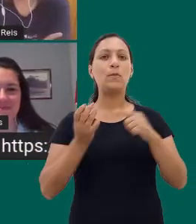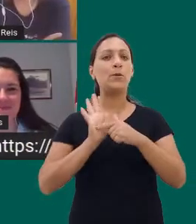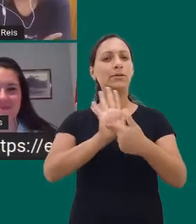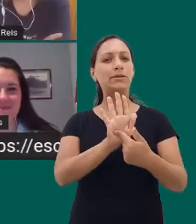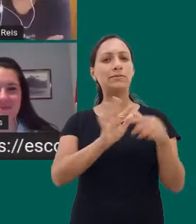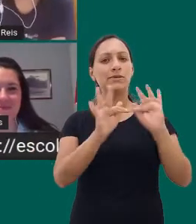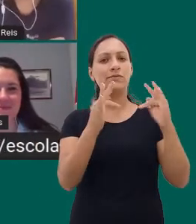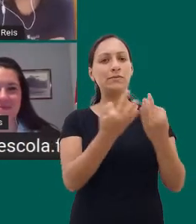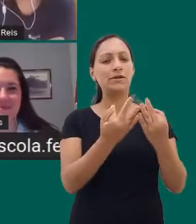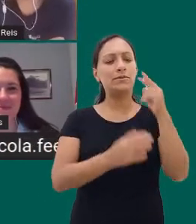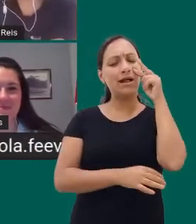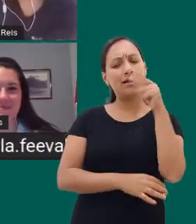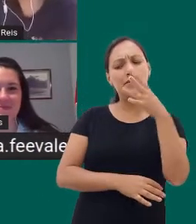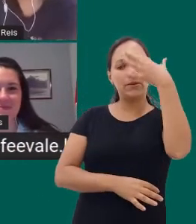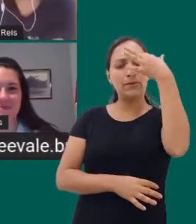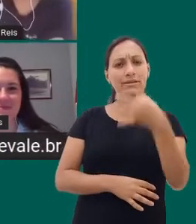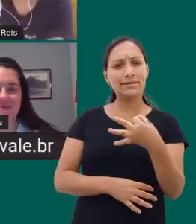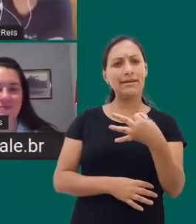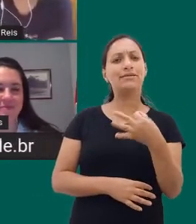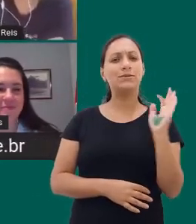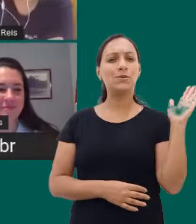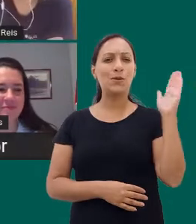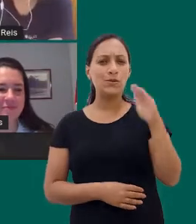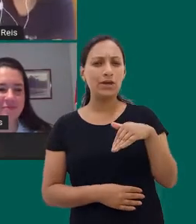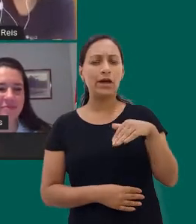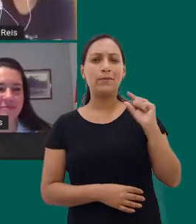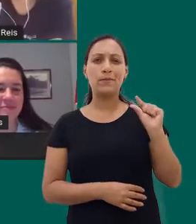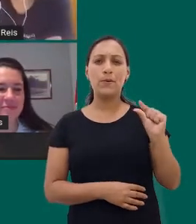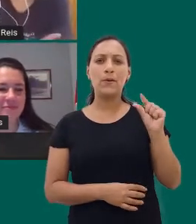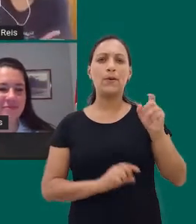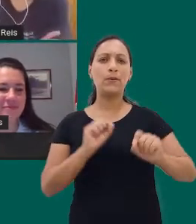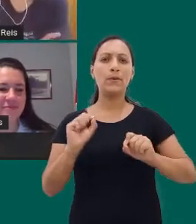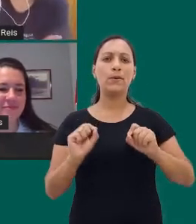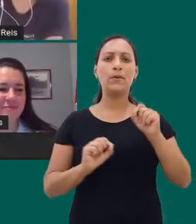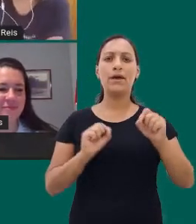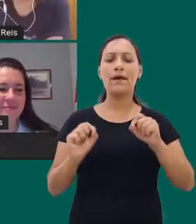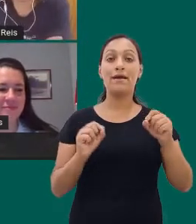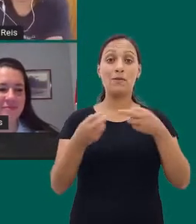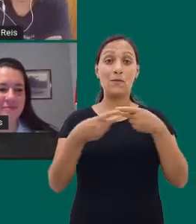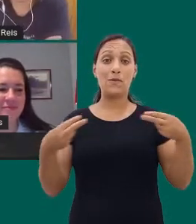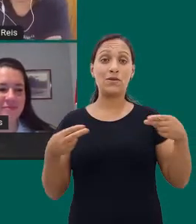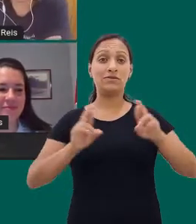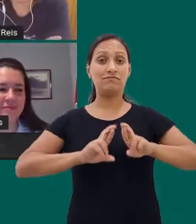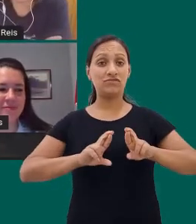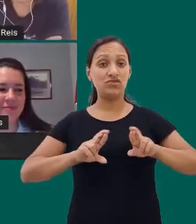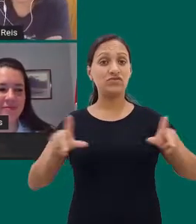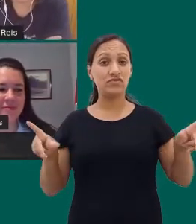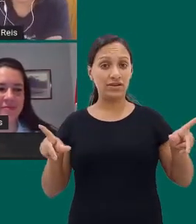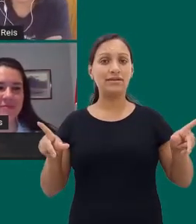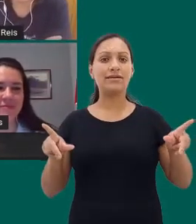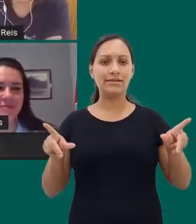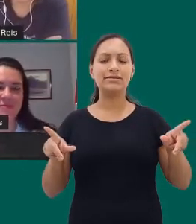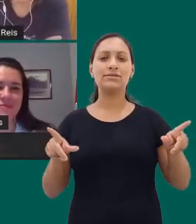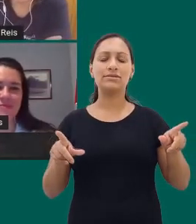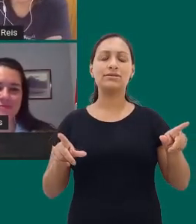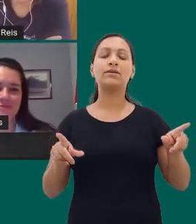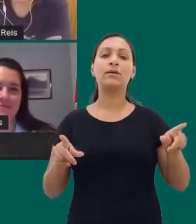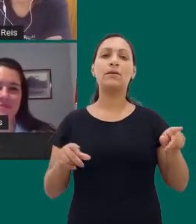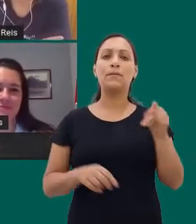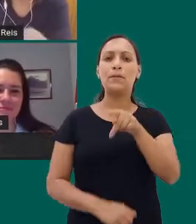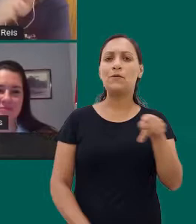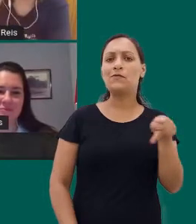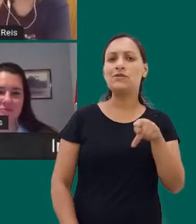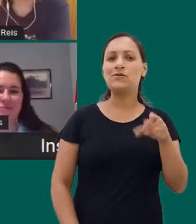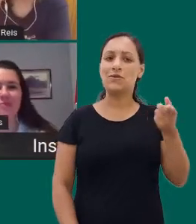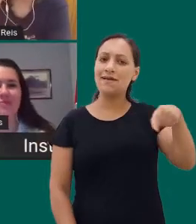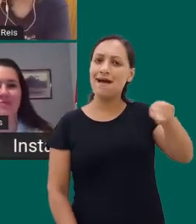tá? Então, os cards trouxeram um pouco, né, de coisas diferentes, né, do que os professores também